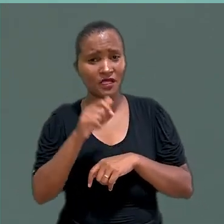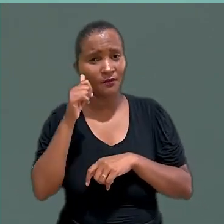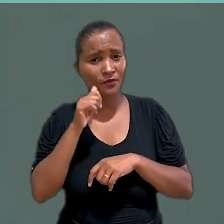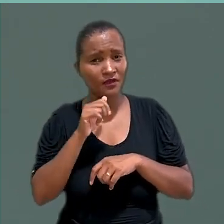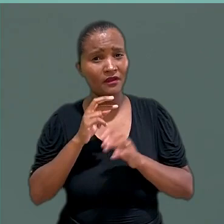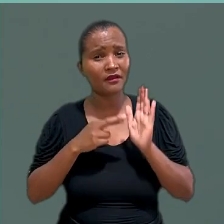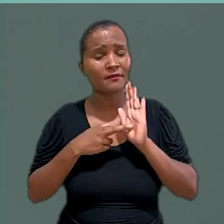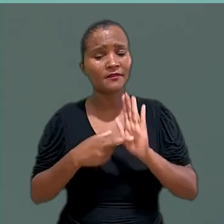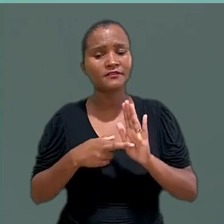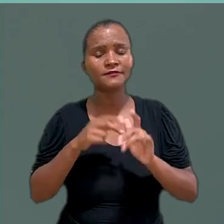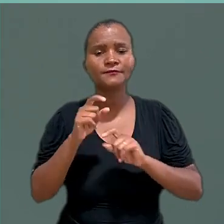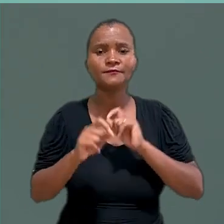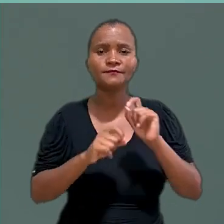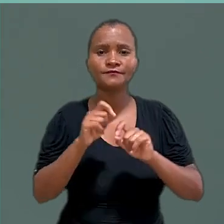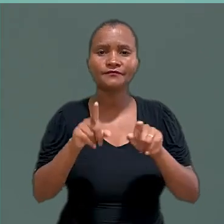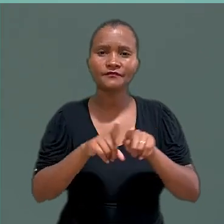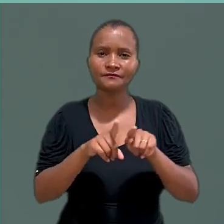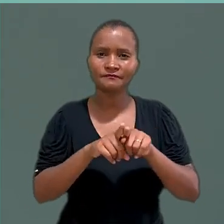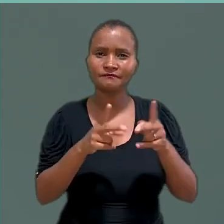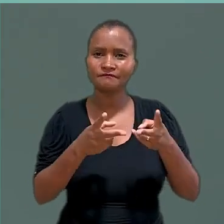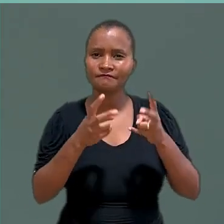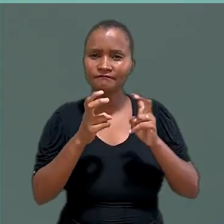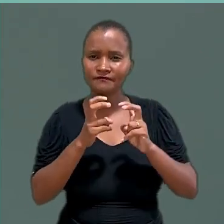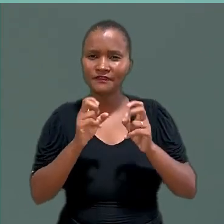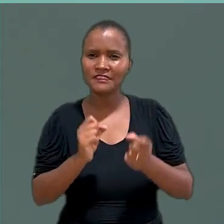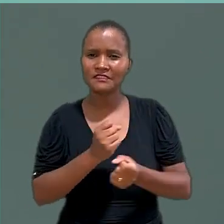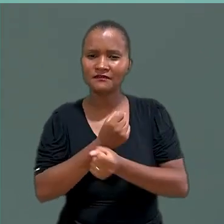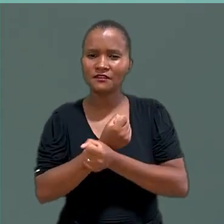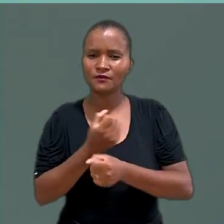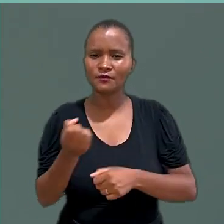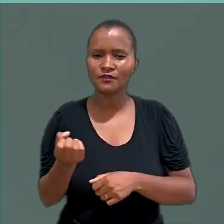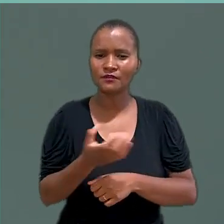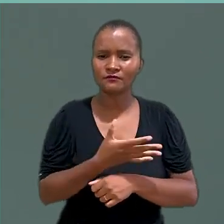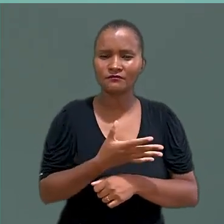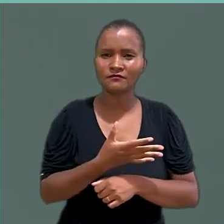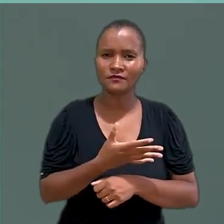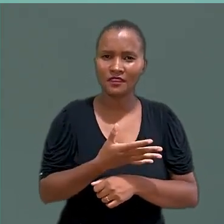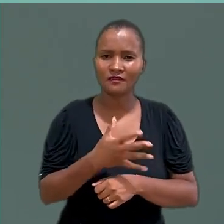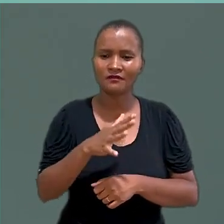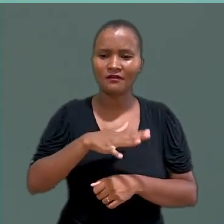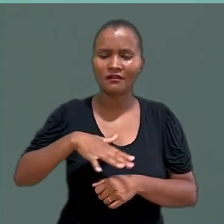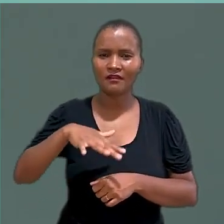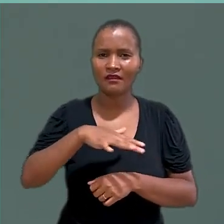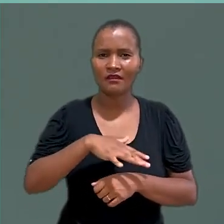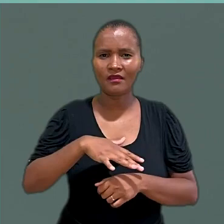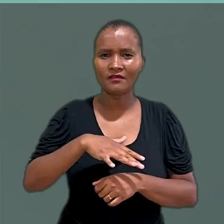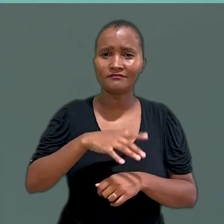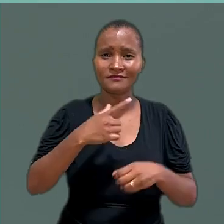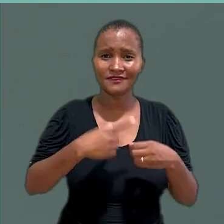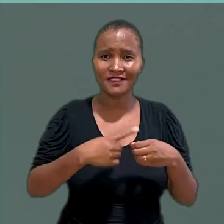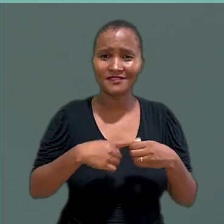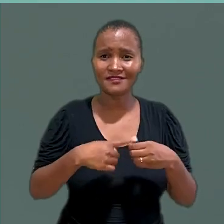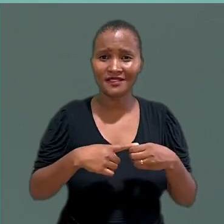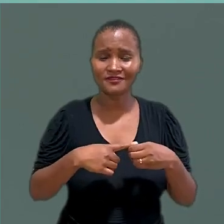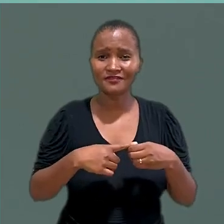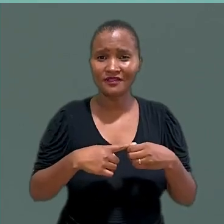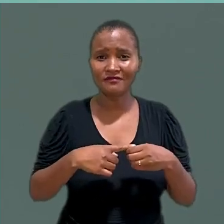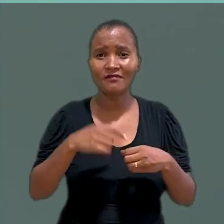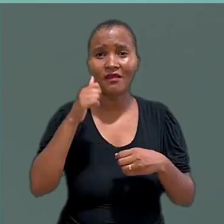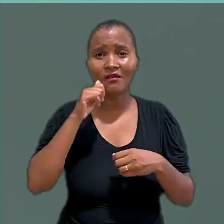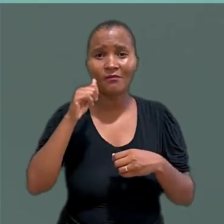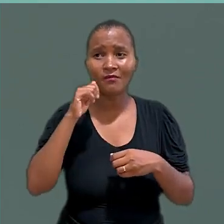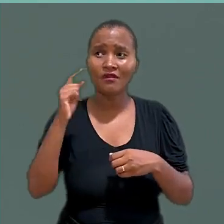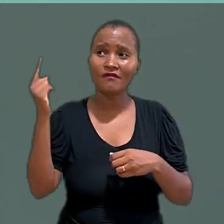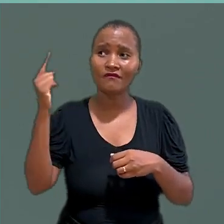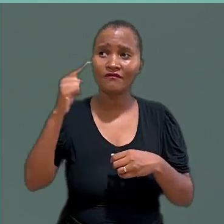que também nós identificamos como escravidão contemporânea no meio urbano. Então, ela veio com aquilo